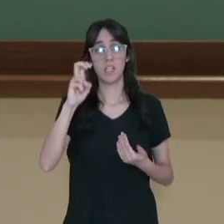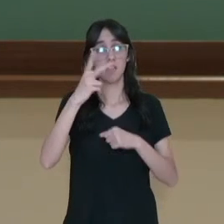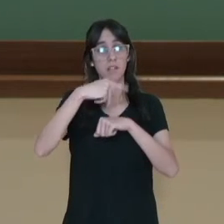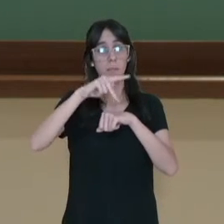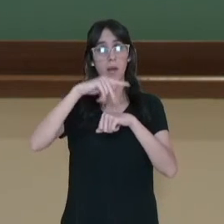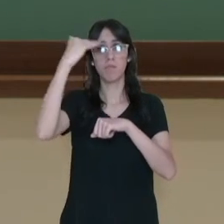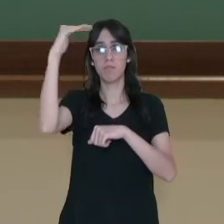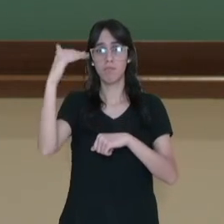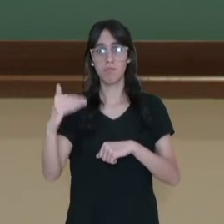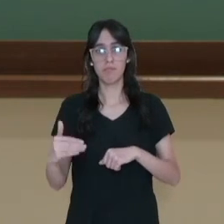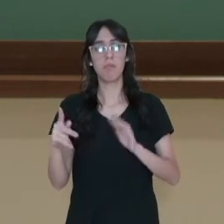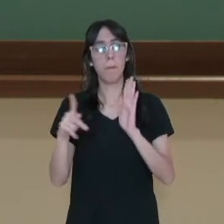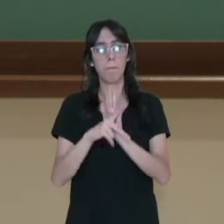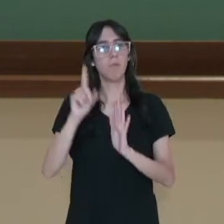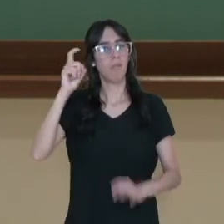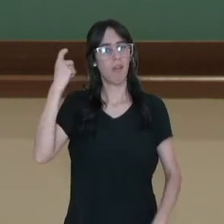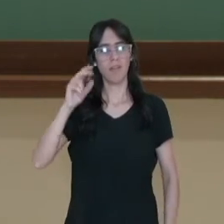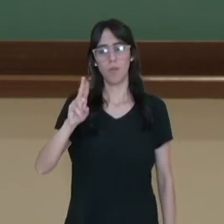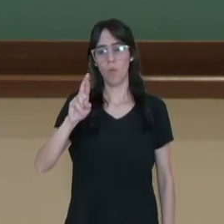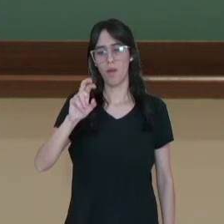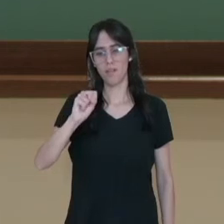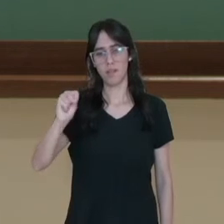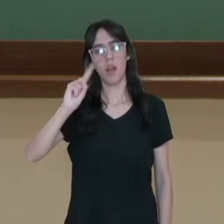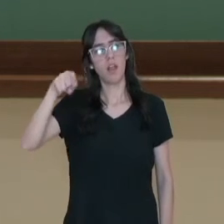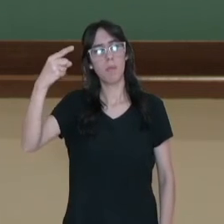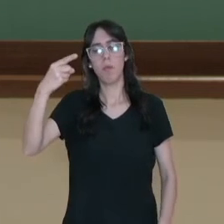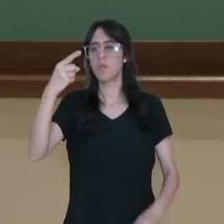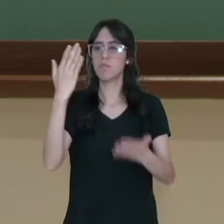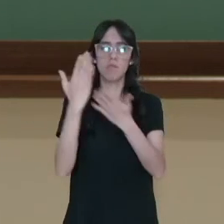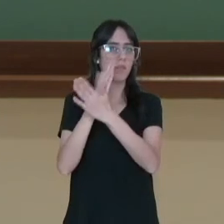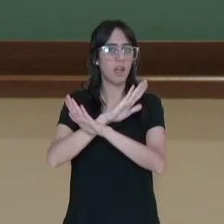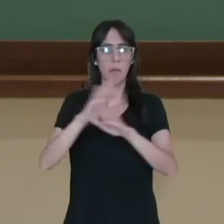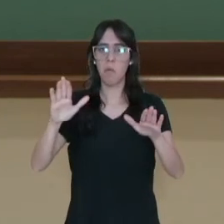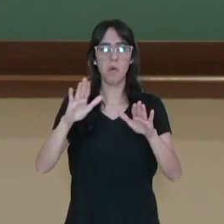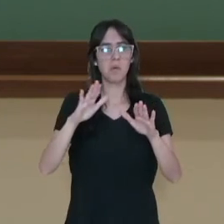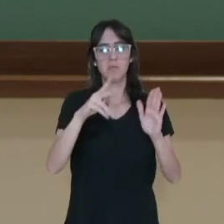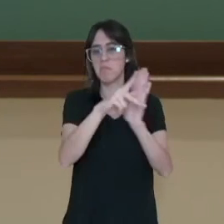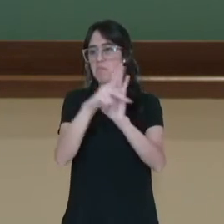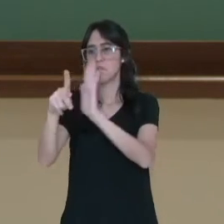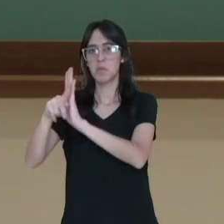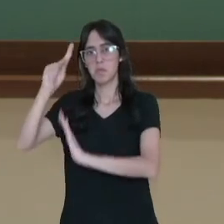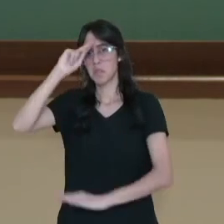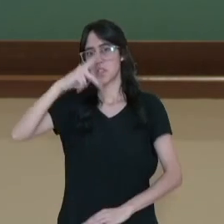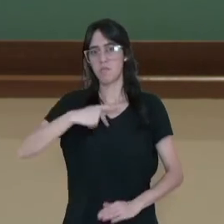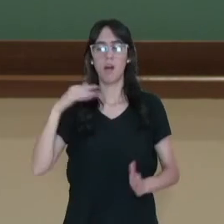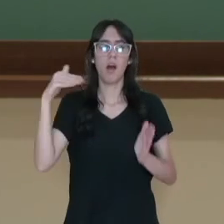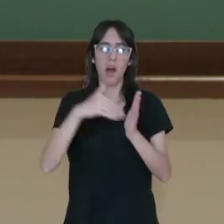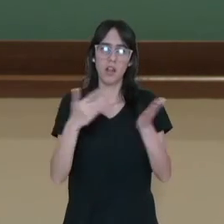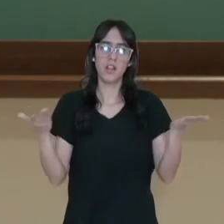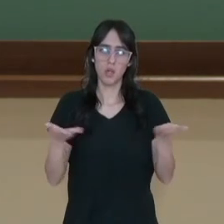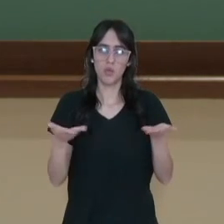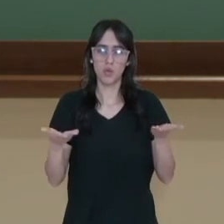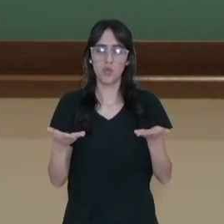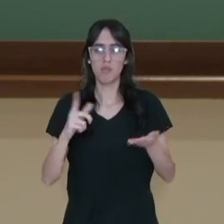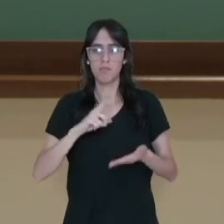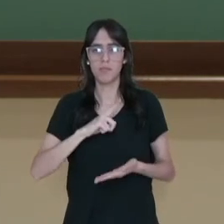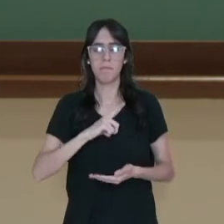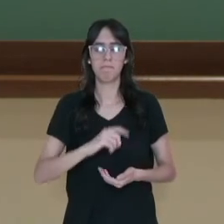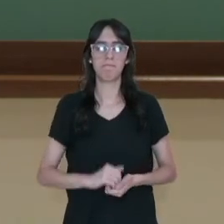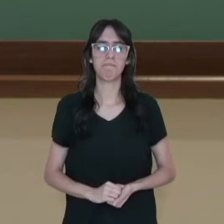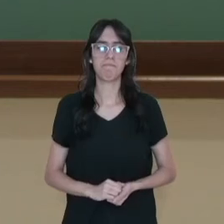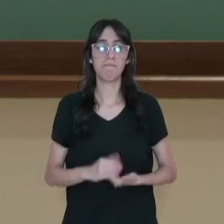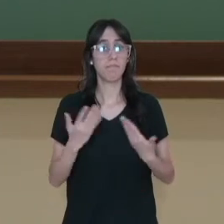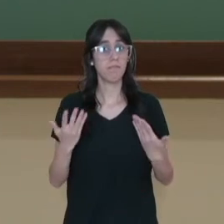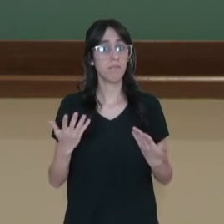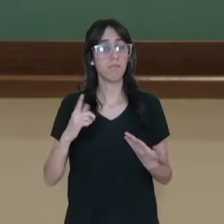parte da União Soviética, depois que ela se desmembrou, aí passaram a ficar independentes, tal como estão atualmente. Falando sobre